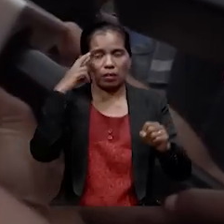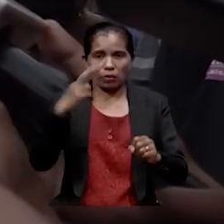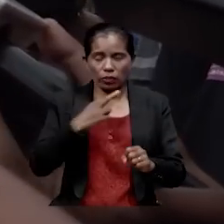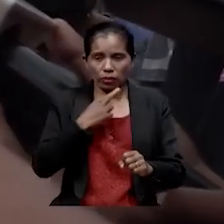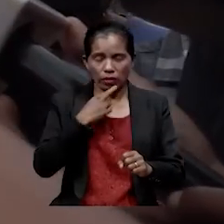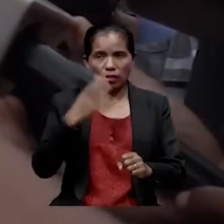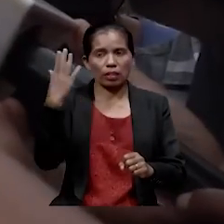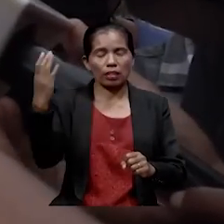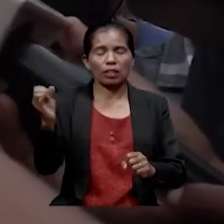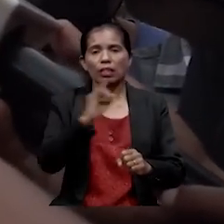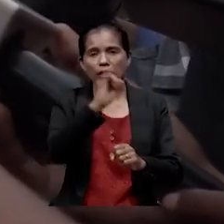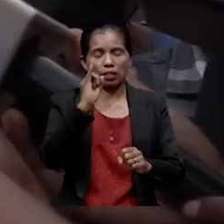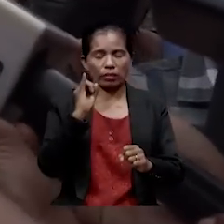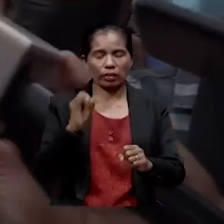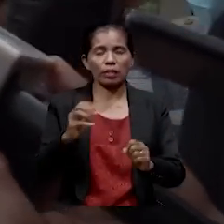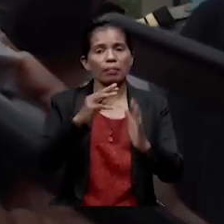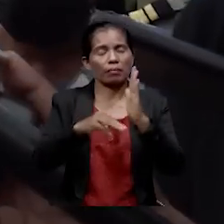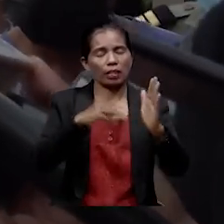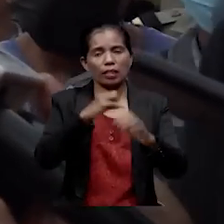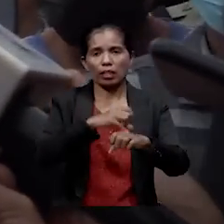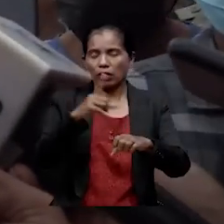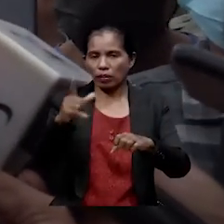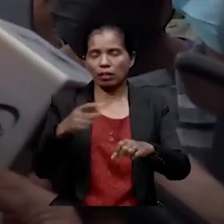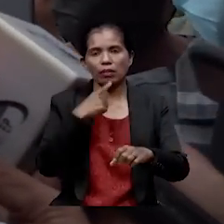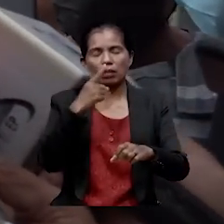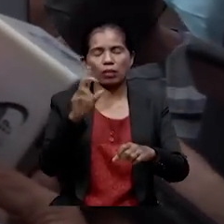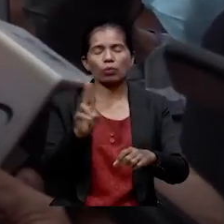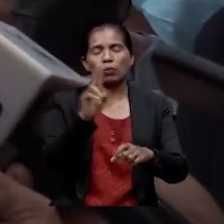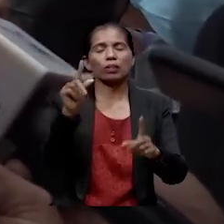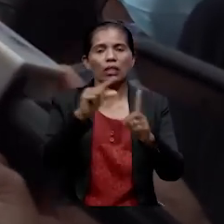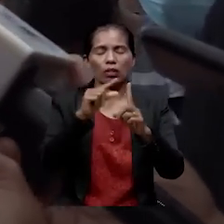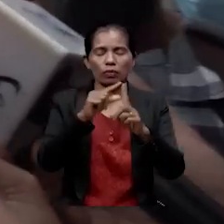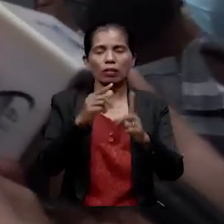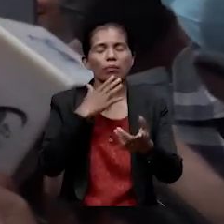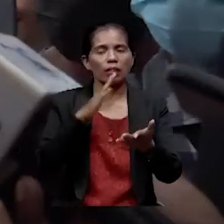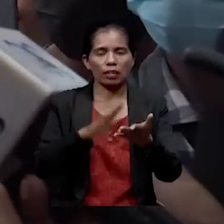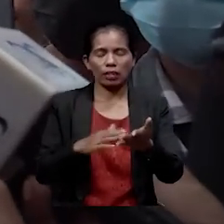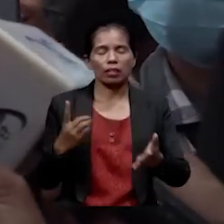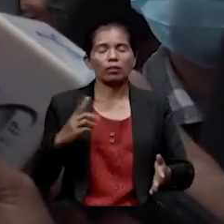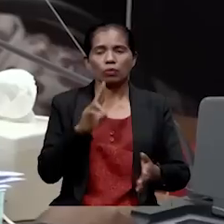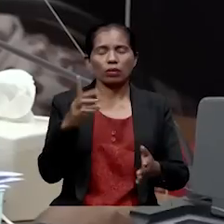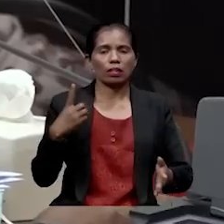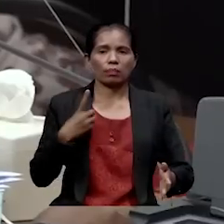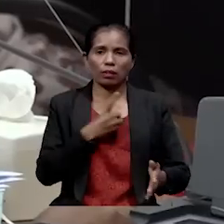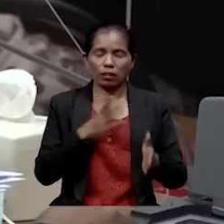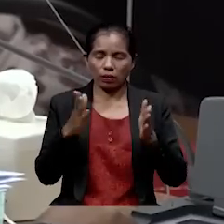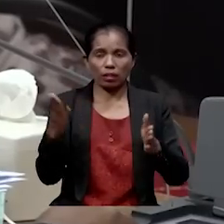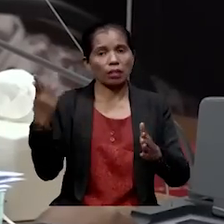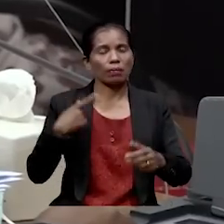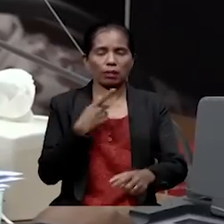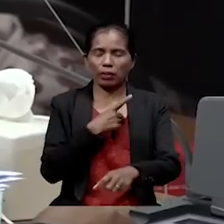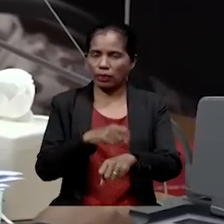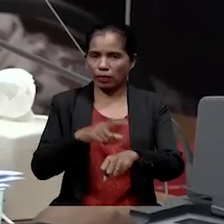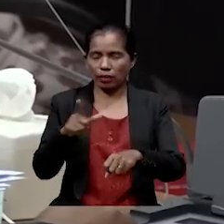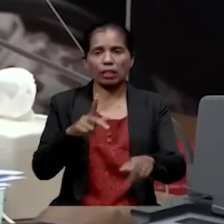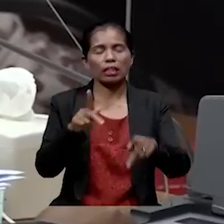e a entrevista com a mídia internacional Balum, nebe considera a linguagem insulta deputado Sira e a Parlamento Nacional. Deputado bancada ne desconfia e